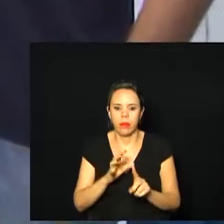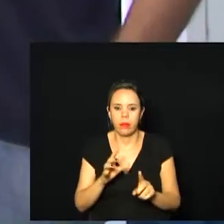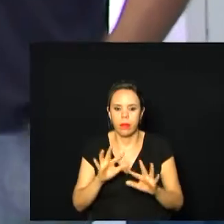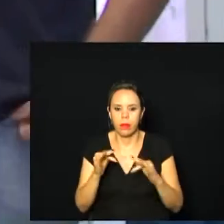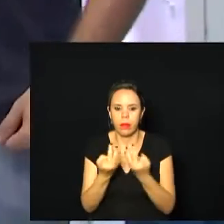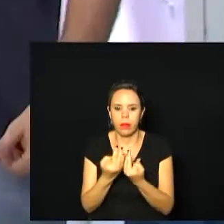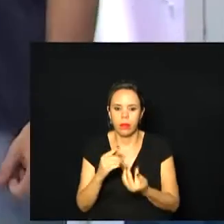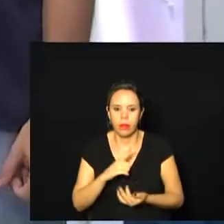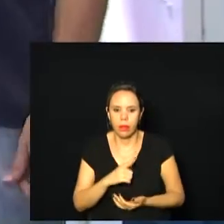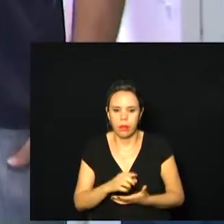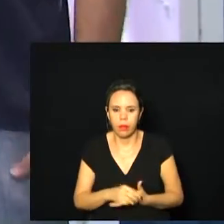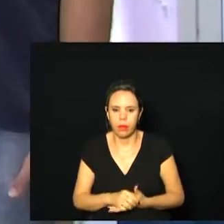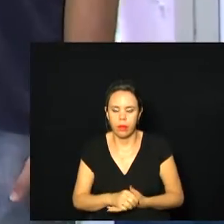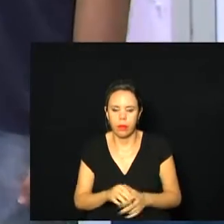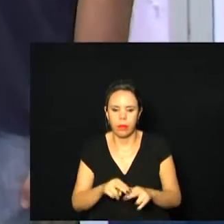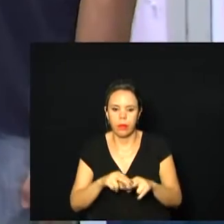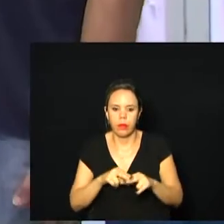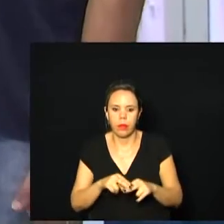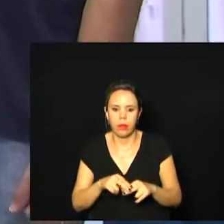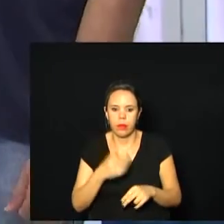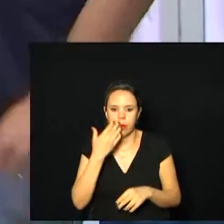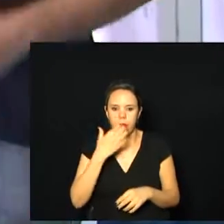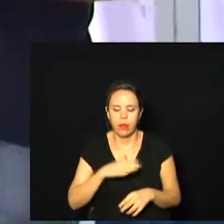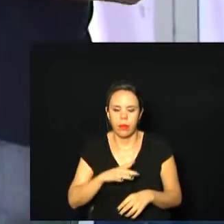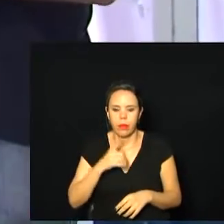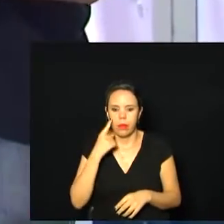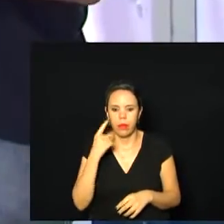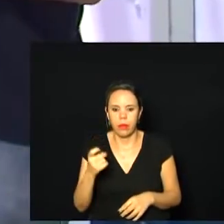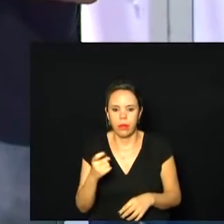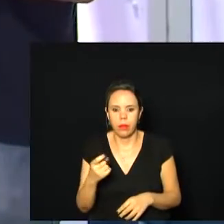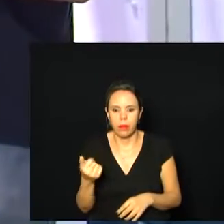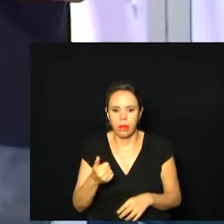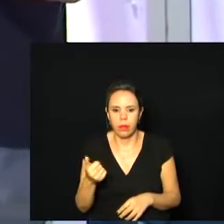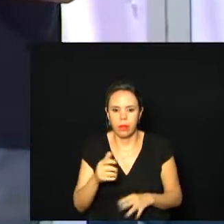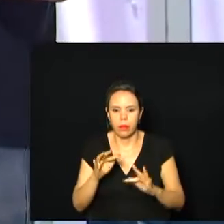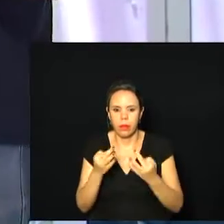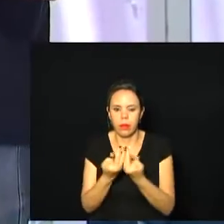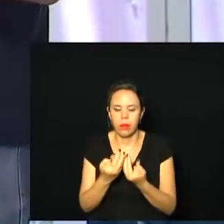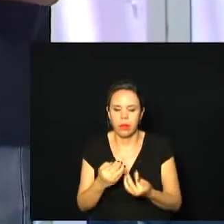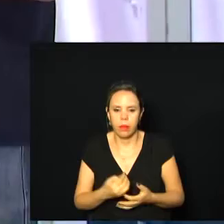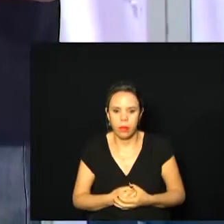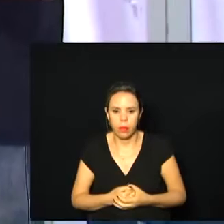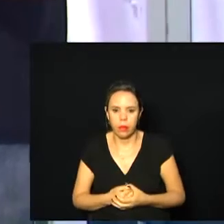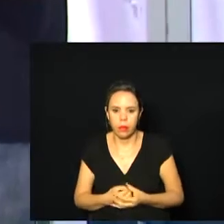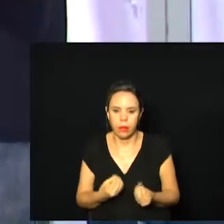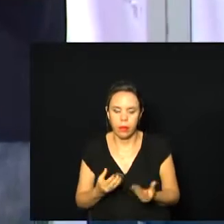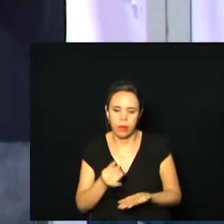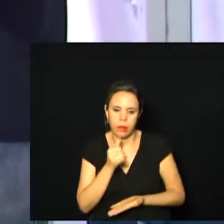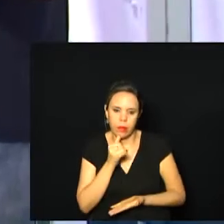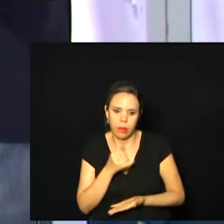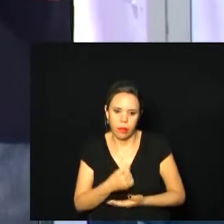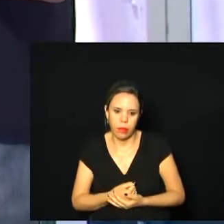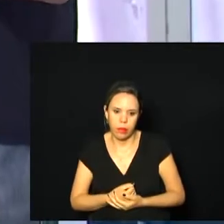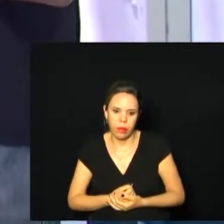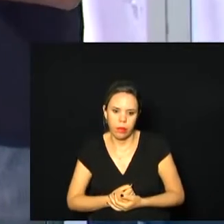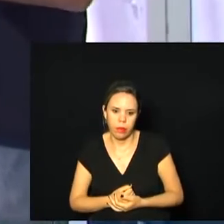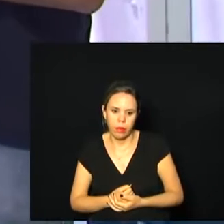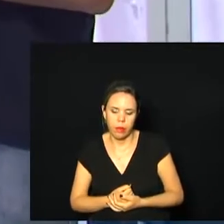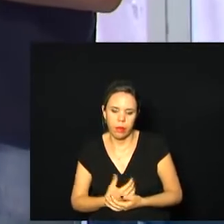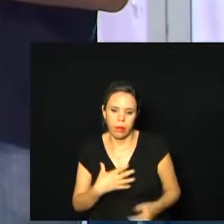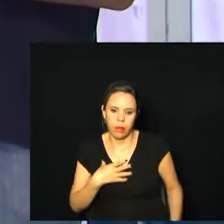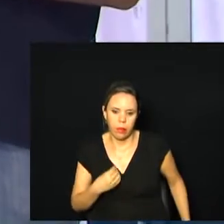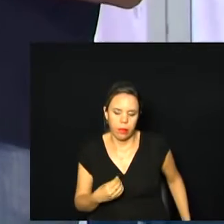os pais têm que ter justamente para que as crianças se interessem? Primeiro que os pais têm que dar o exemplo também, né?